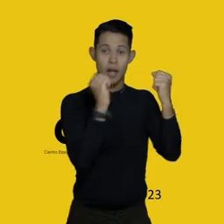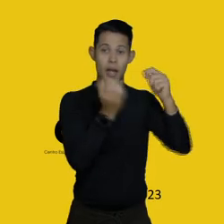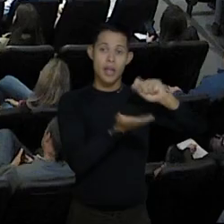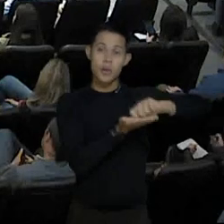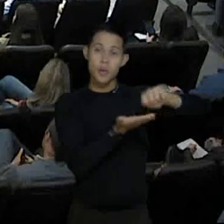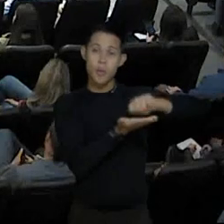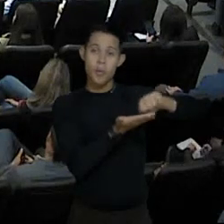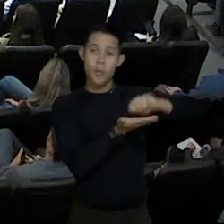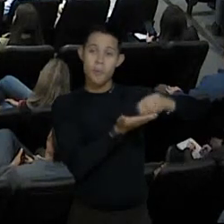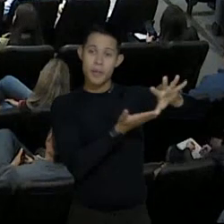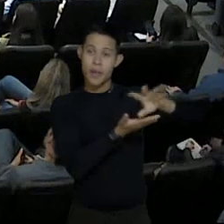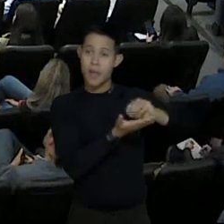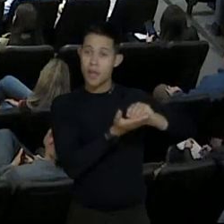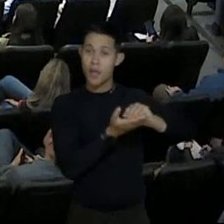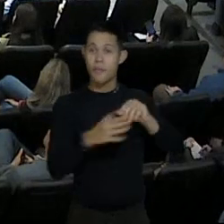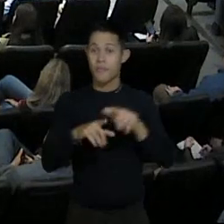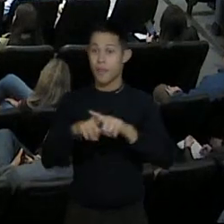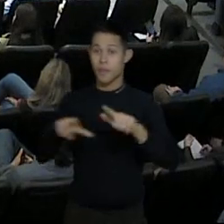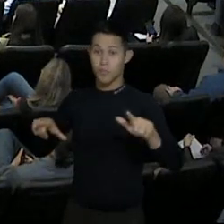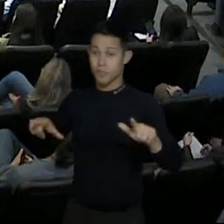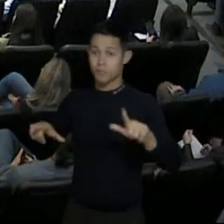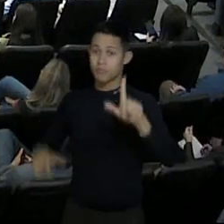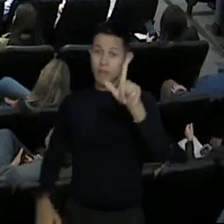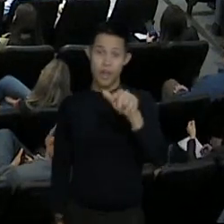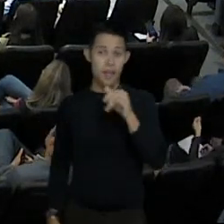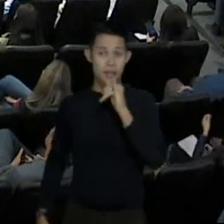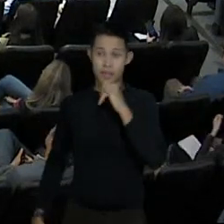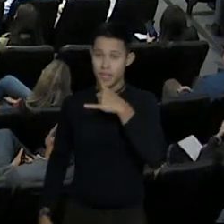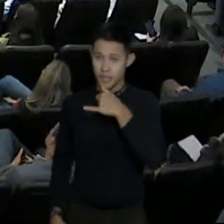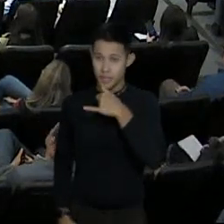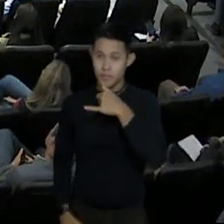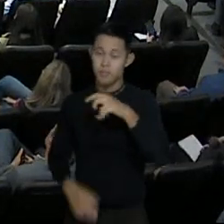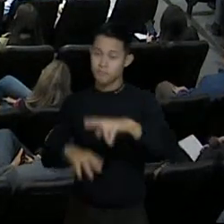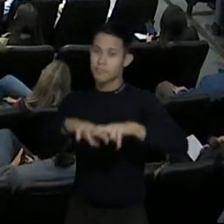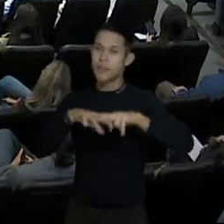tristeza para eles né então evitar